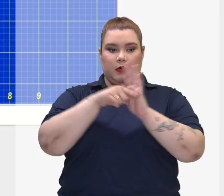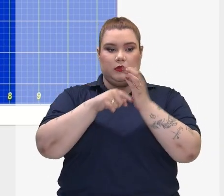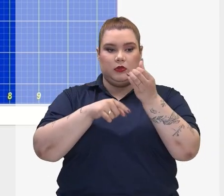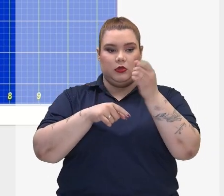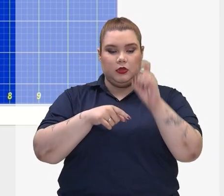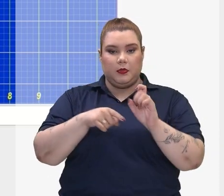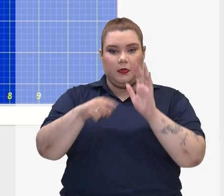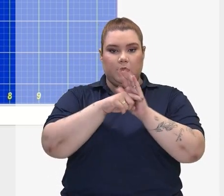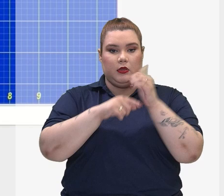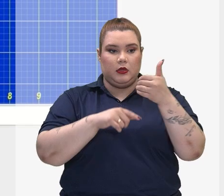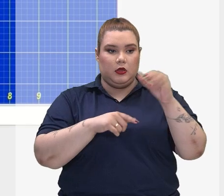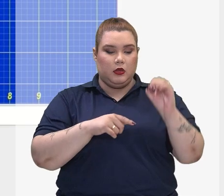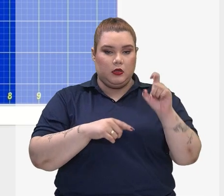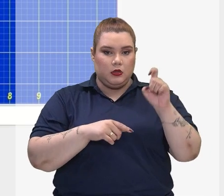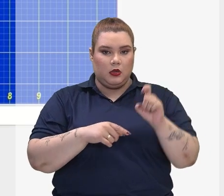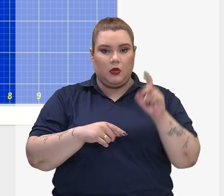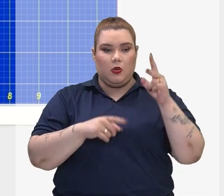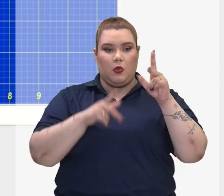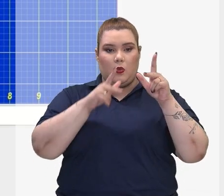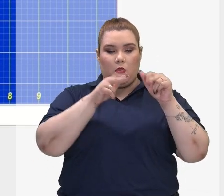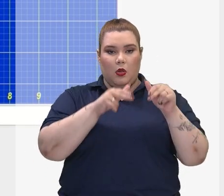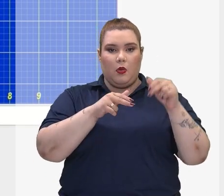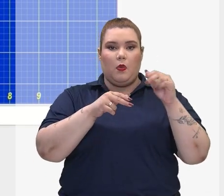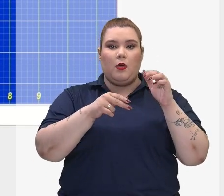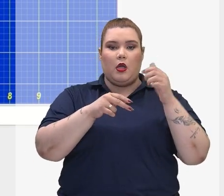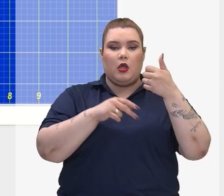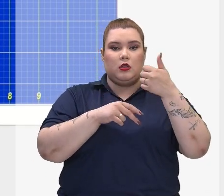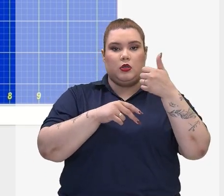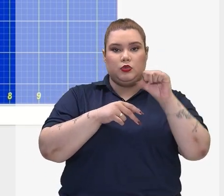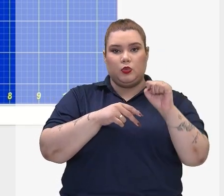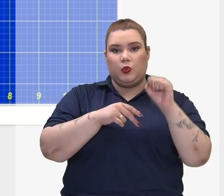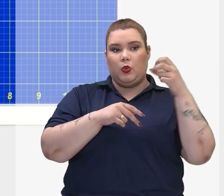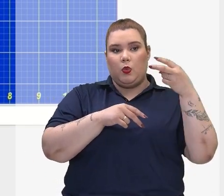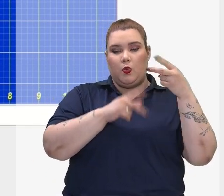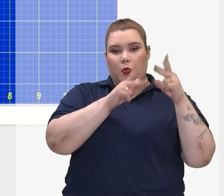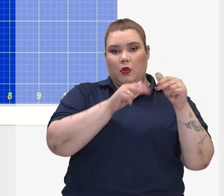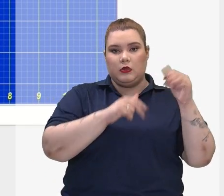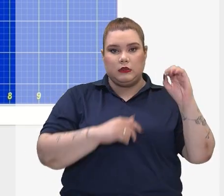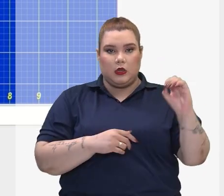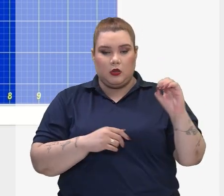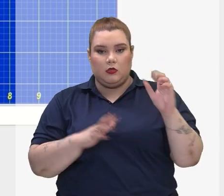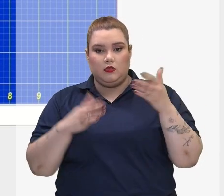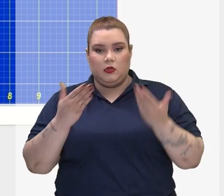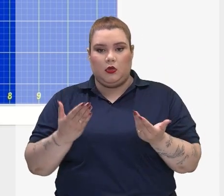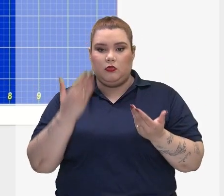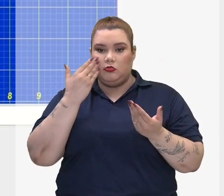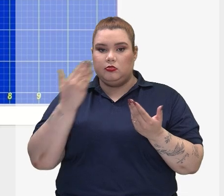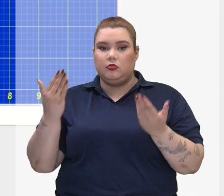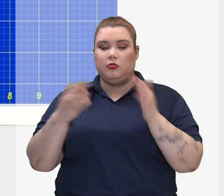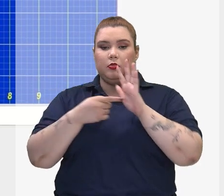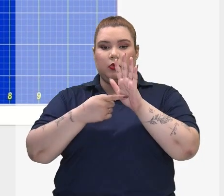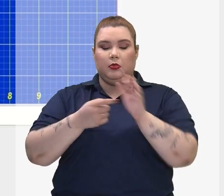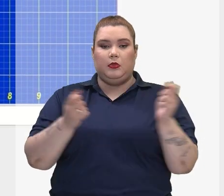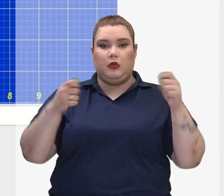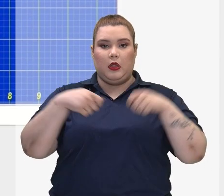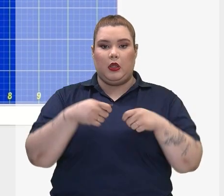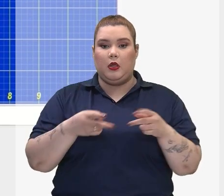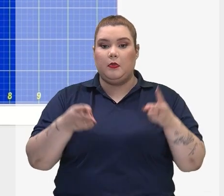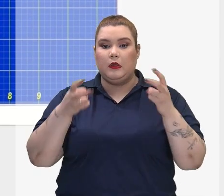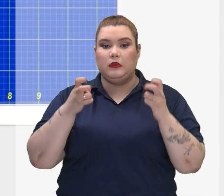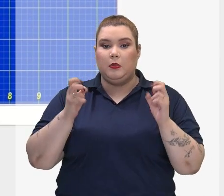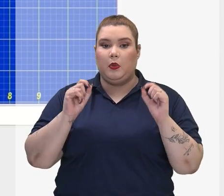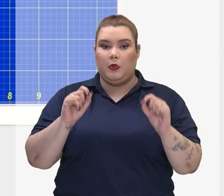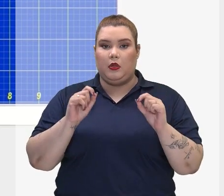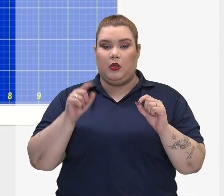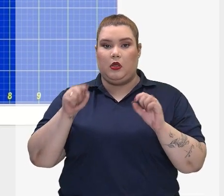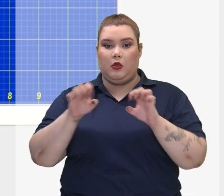menos 10y, né? Igual a menos 18 ou 18 igual a 0. Então, está aqui, podemos notar que